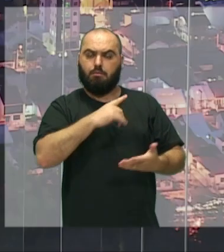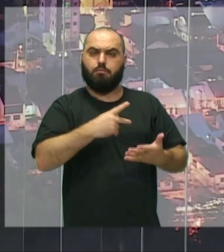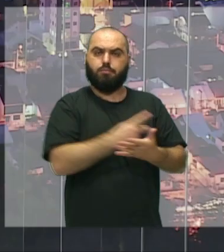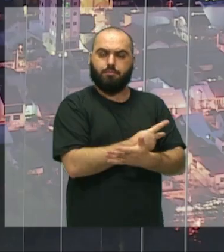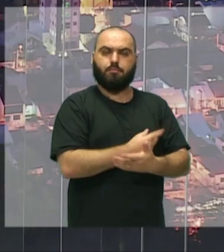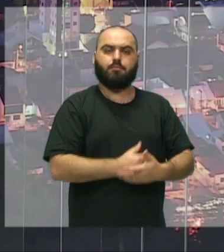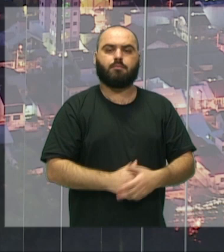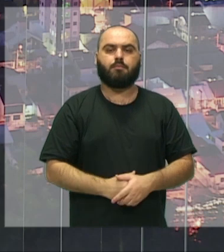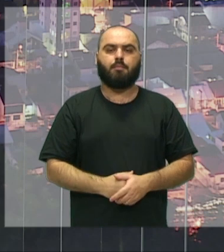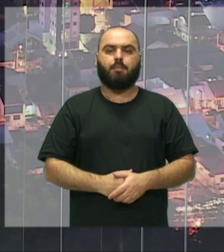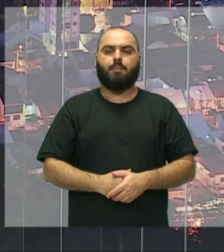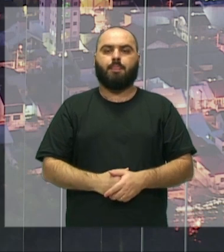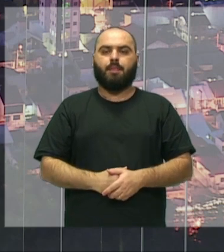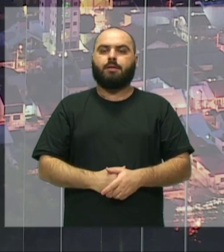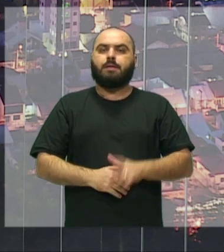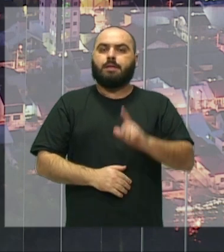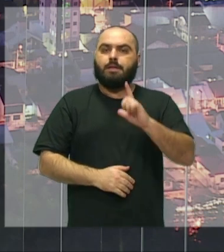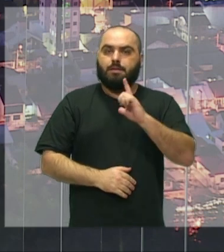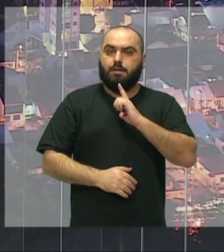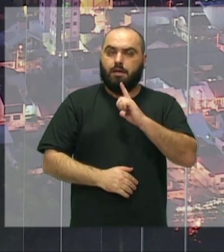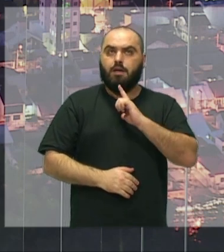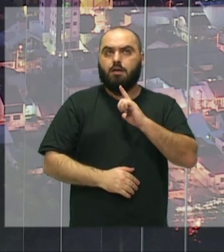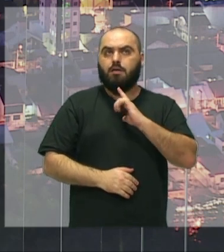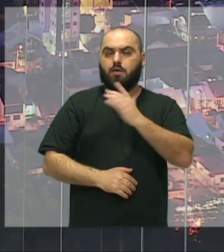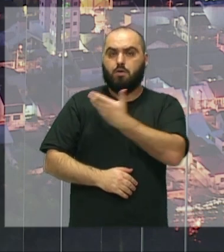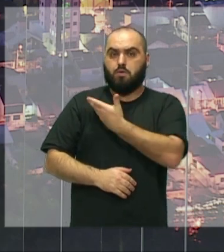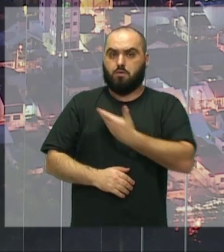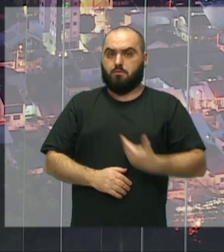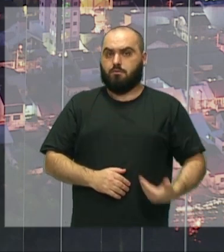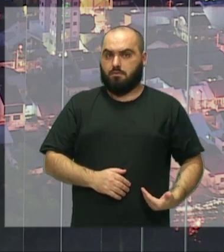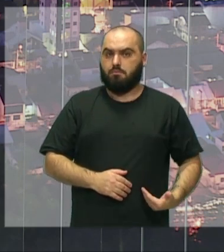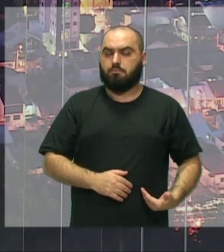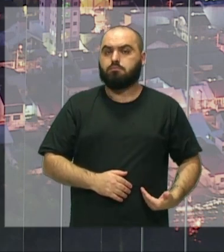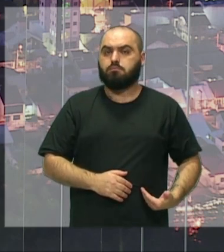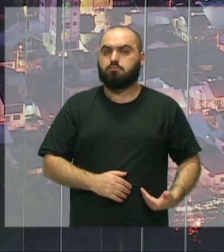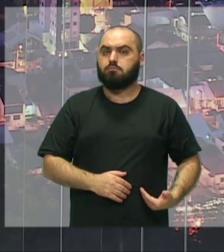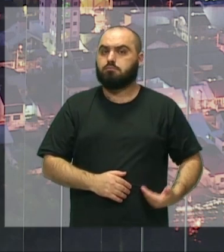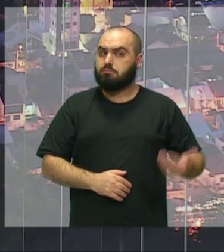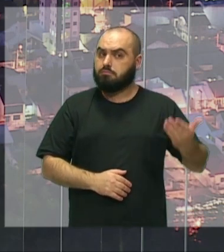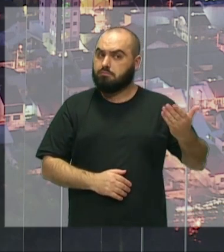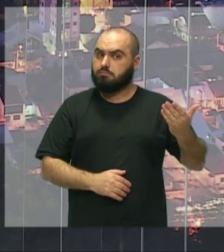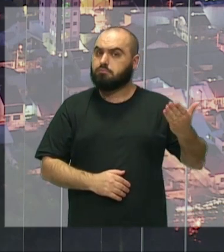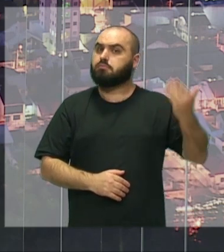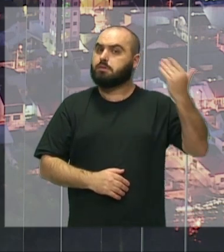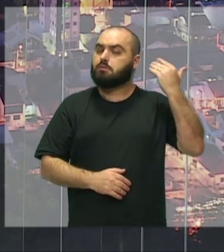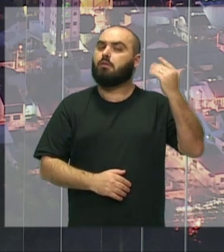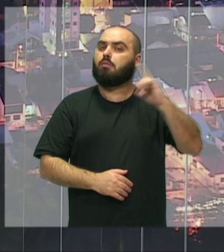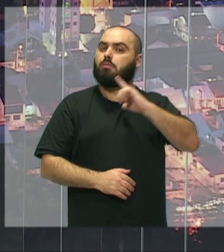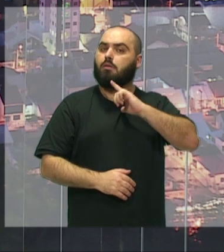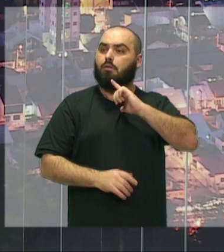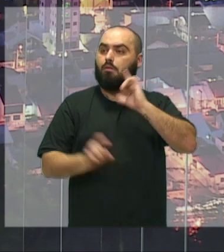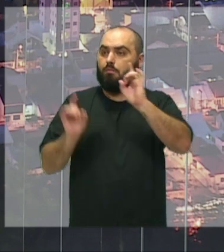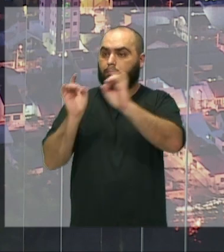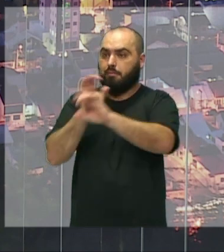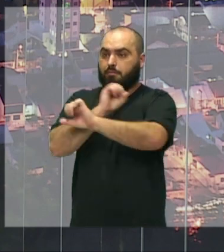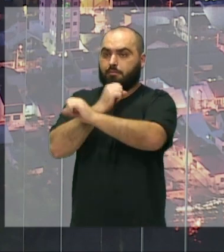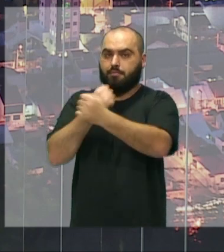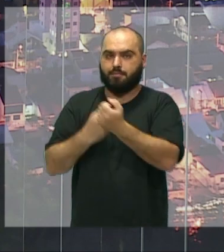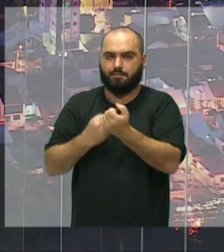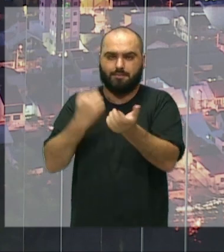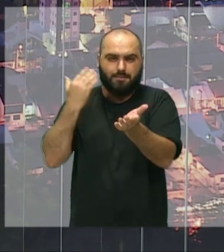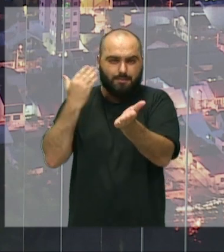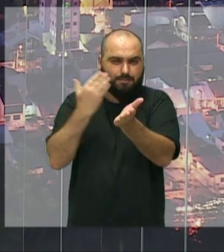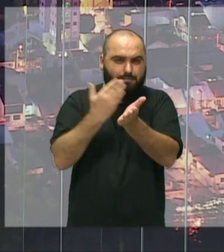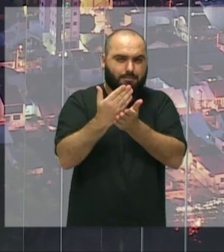esforço dos governos que sucederam a abolição para um branqueamento